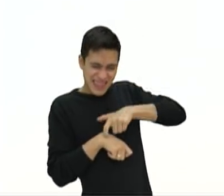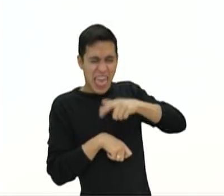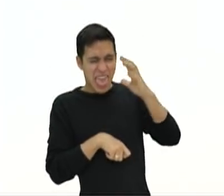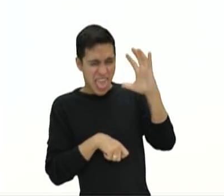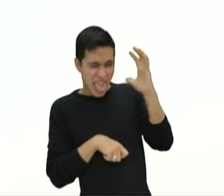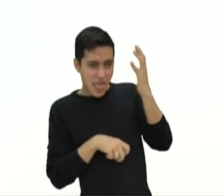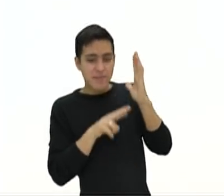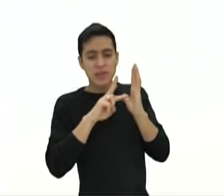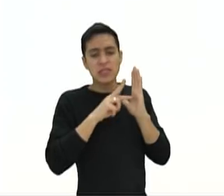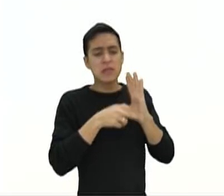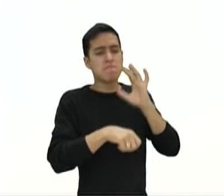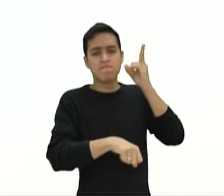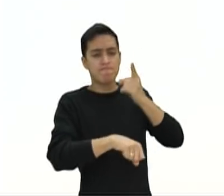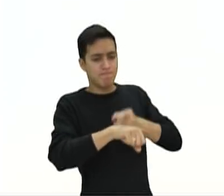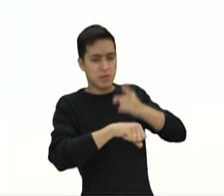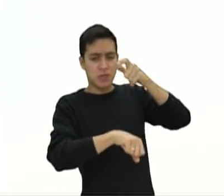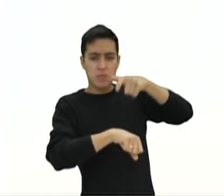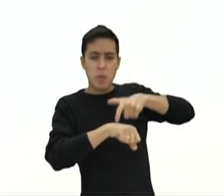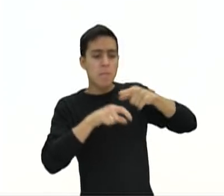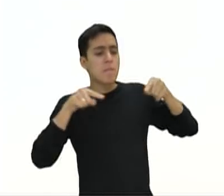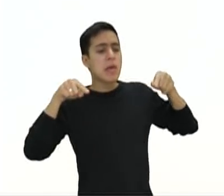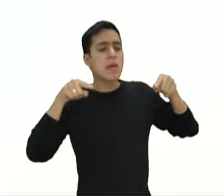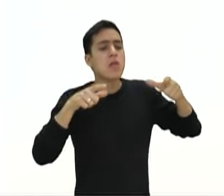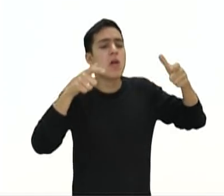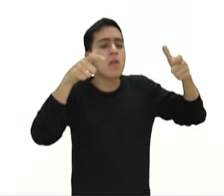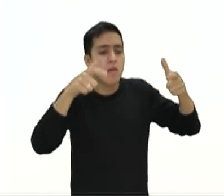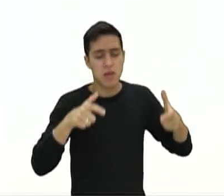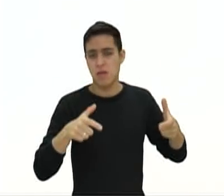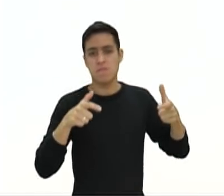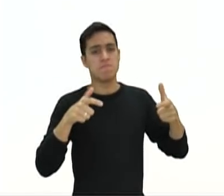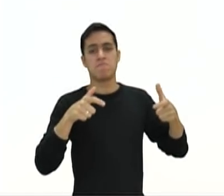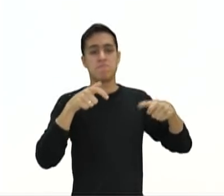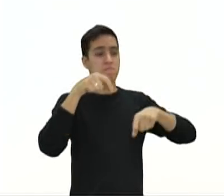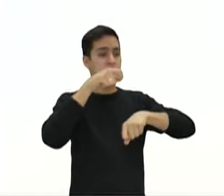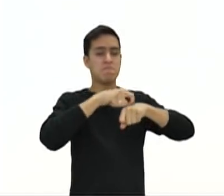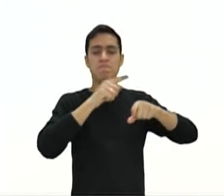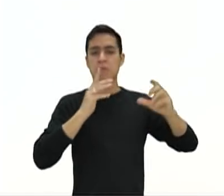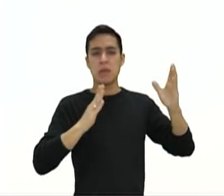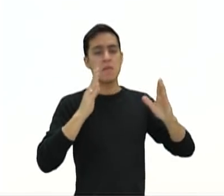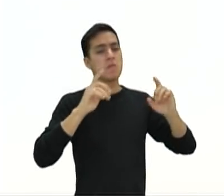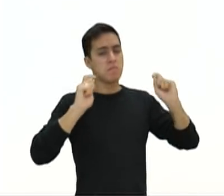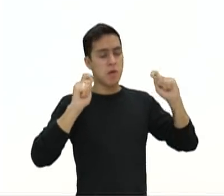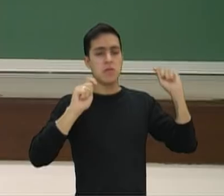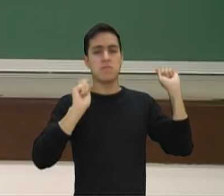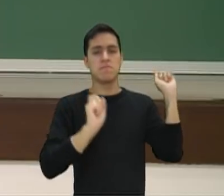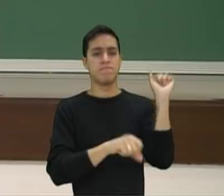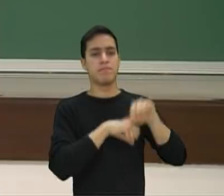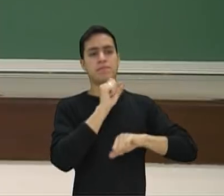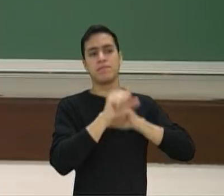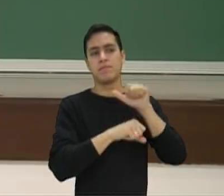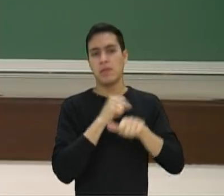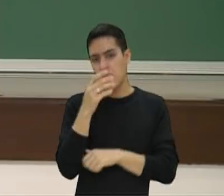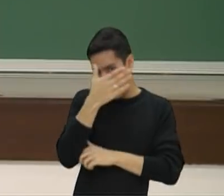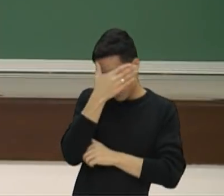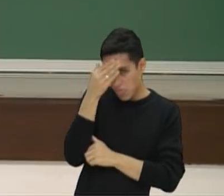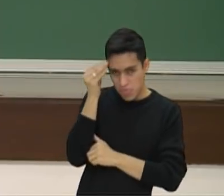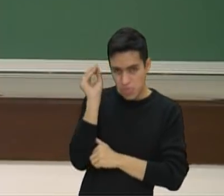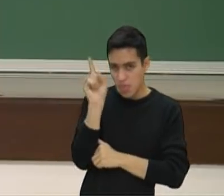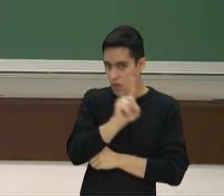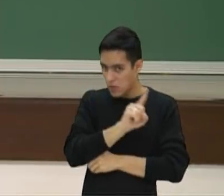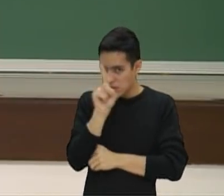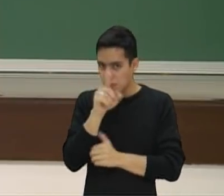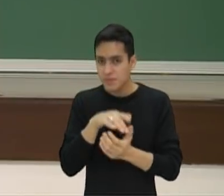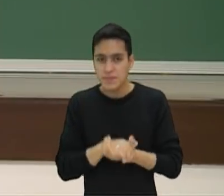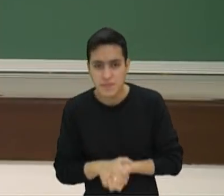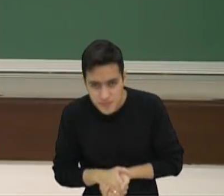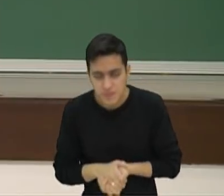das condições atmosféricas naquele momento. Não esqueçam disso, que vocês